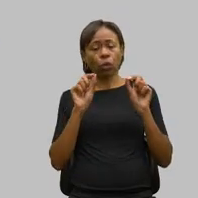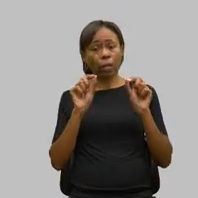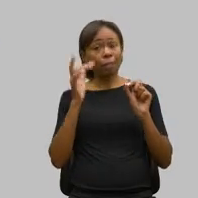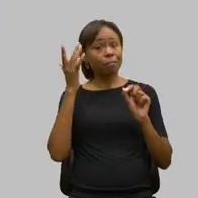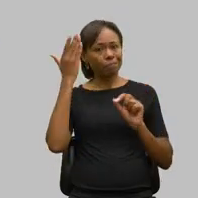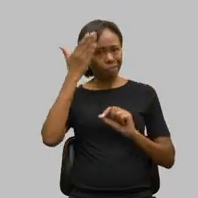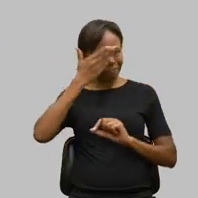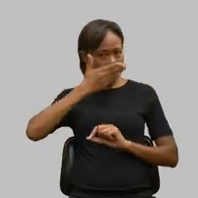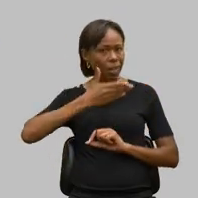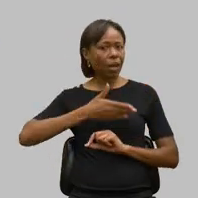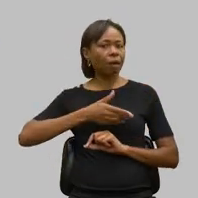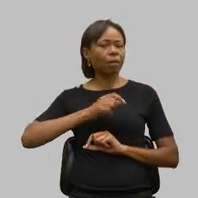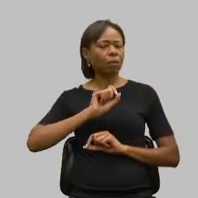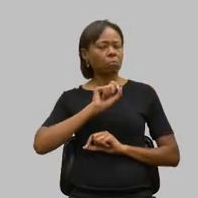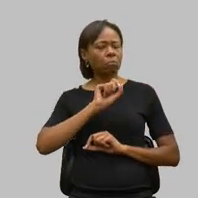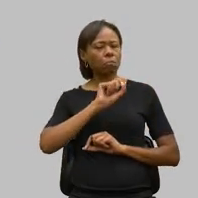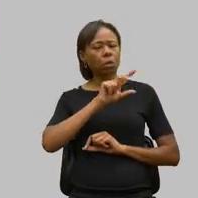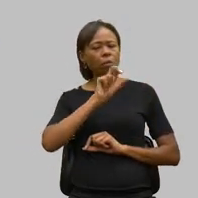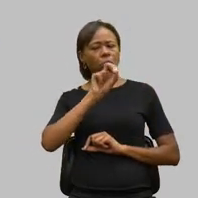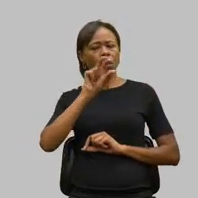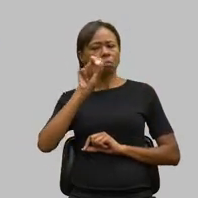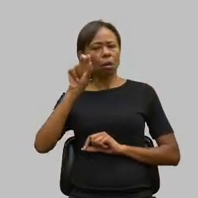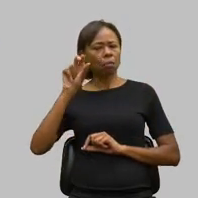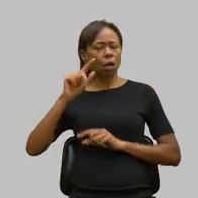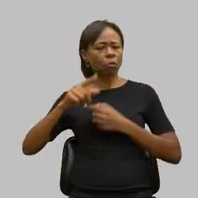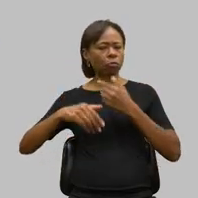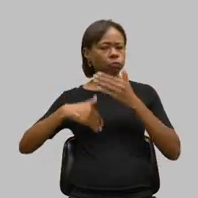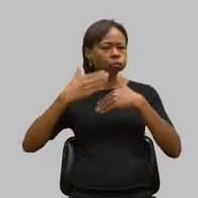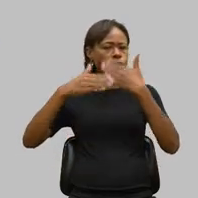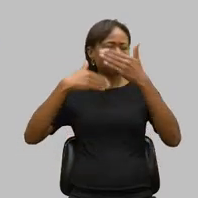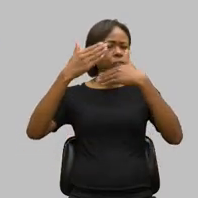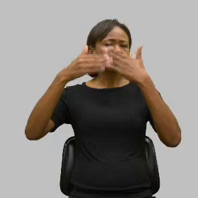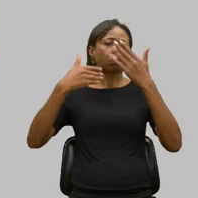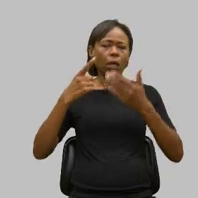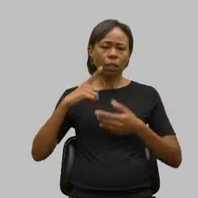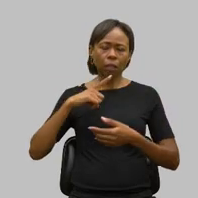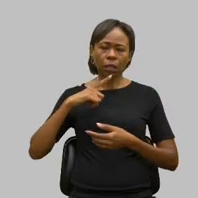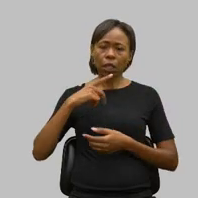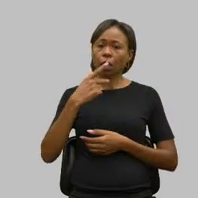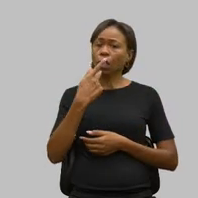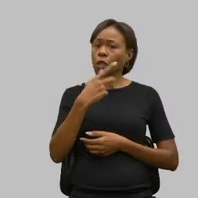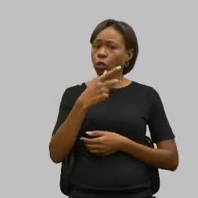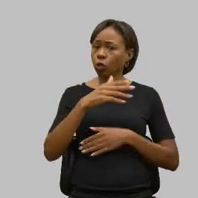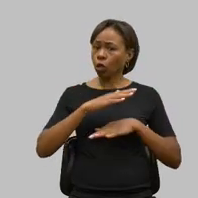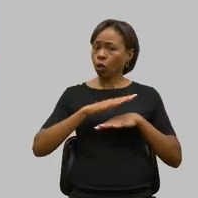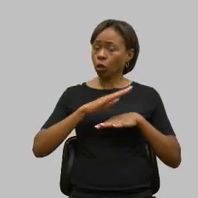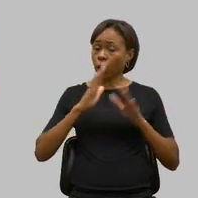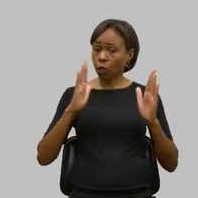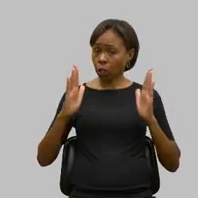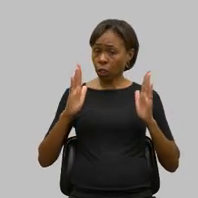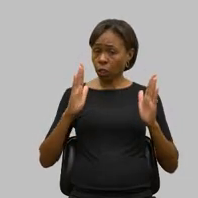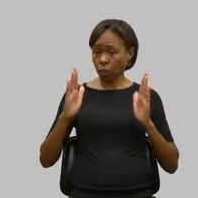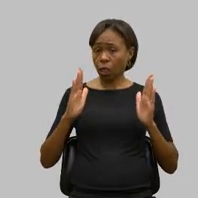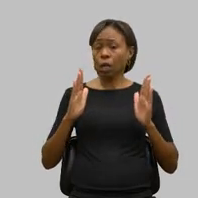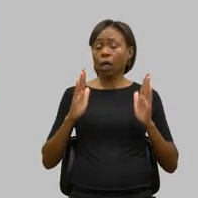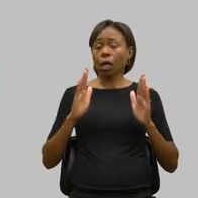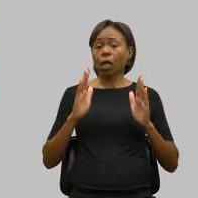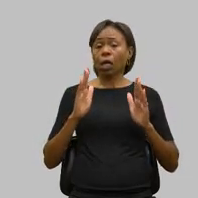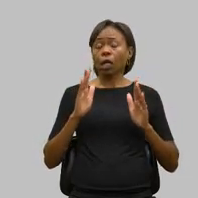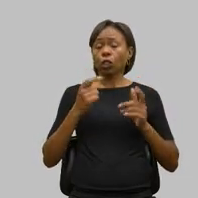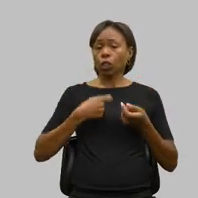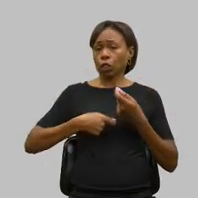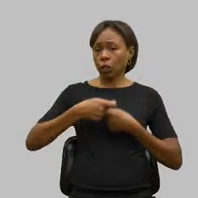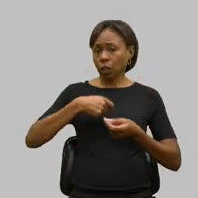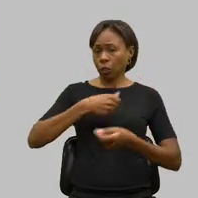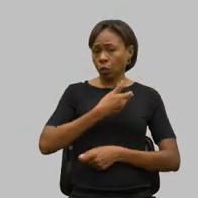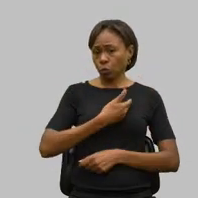esse resultado, esse avanço dentro da gestão do nosso governador Romeu Zema, que sempre, desde